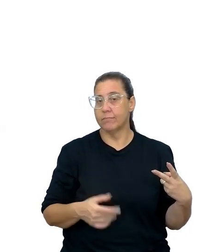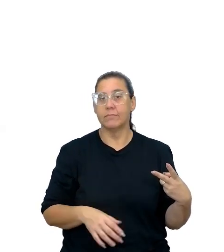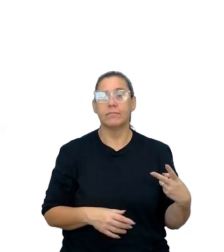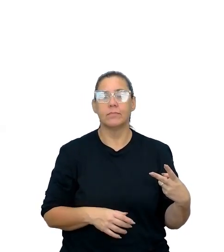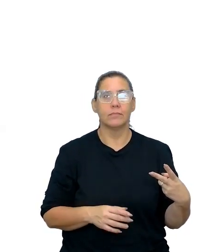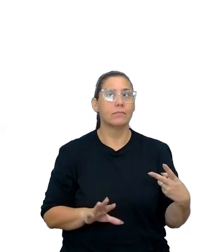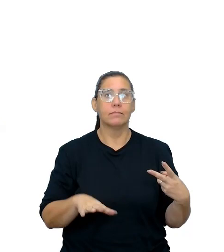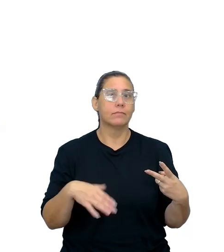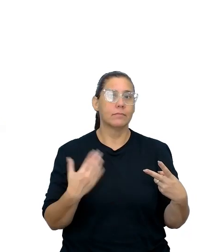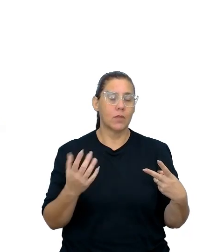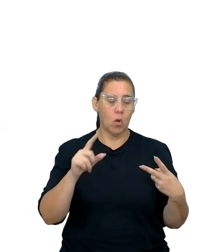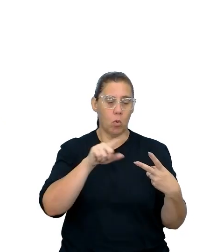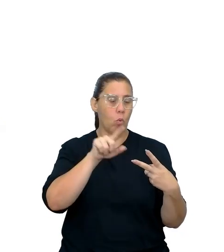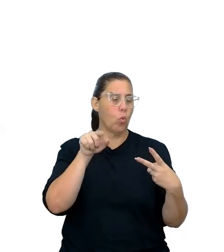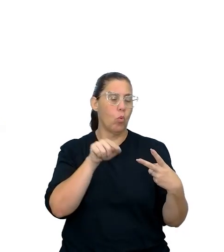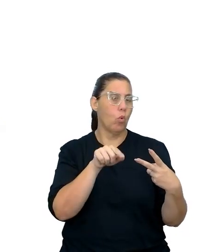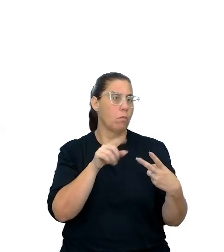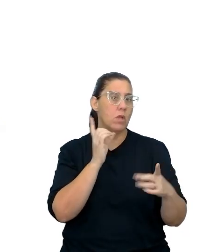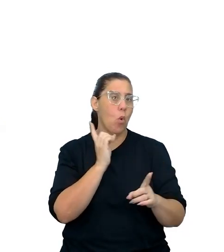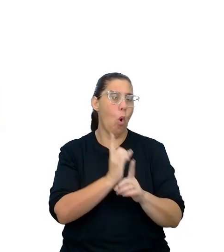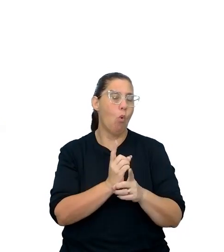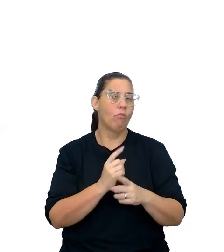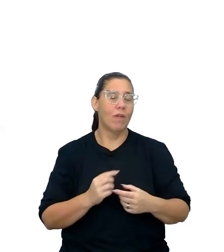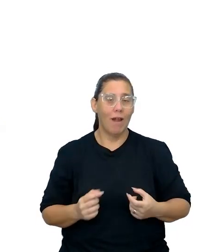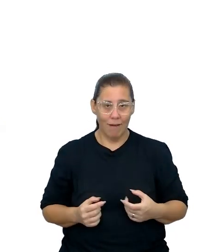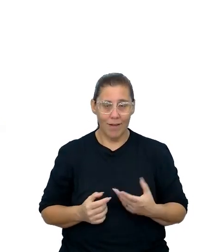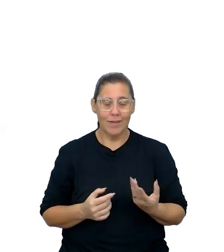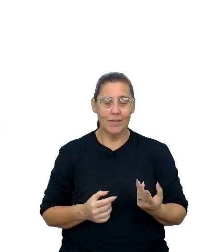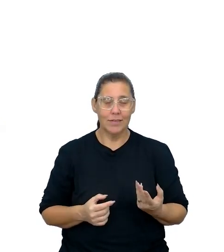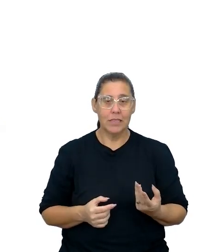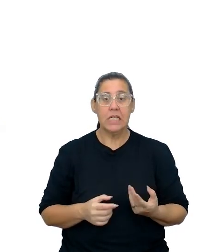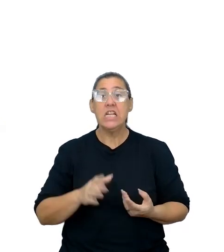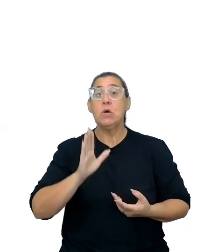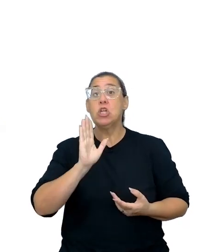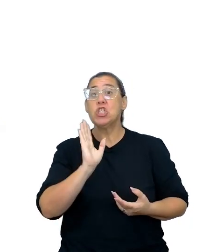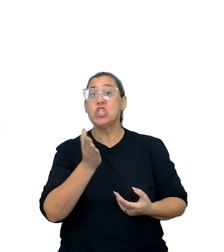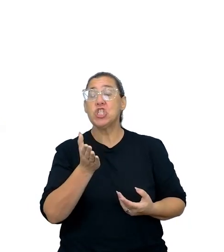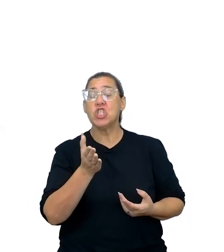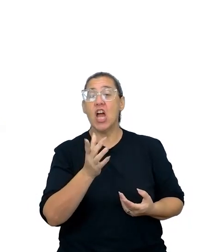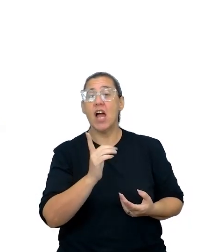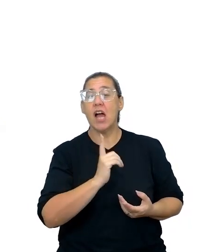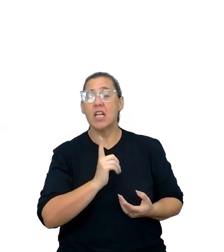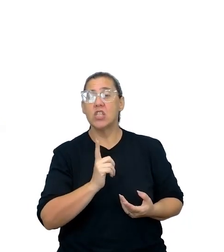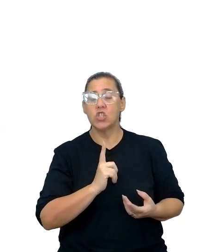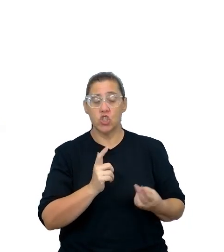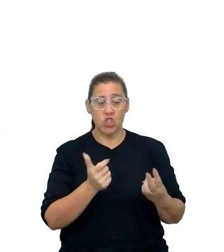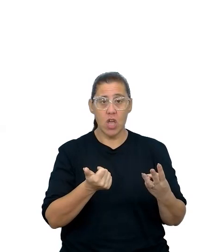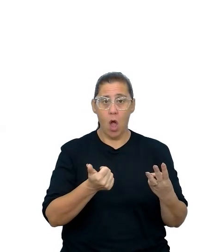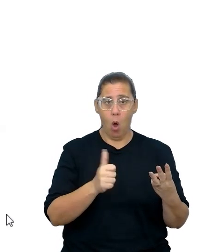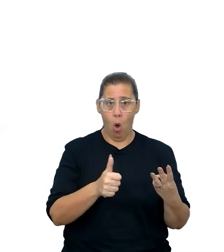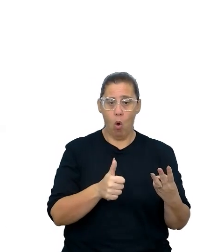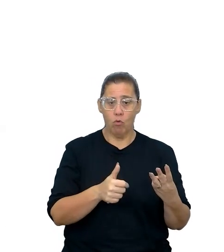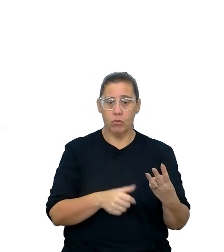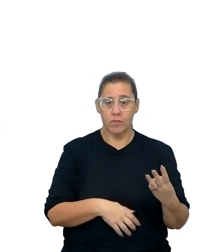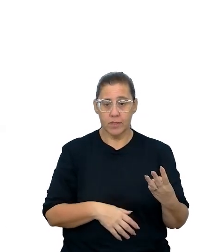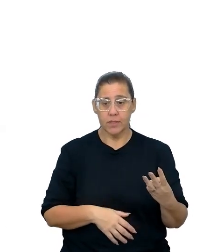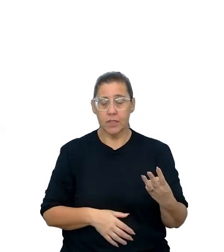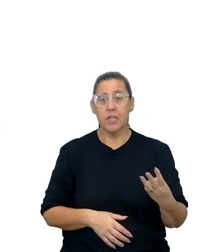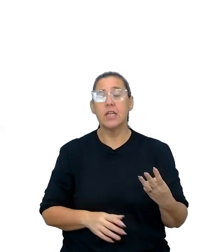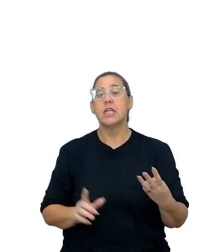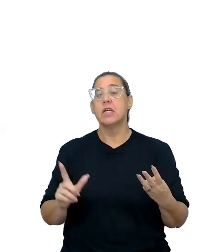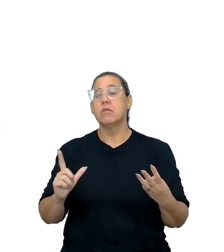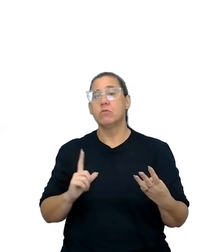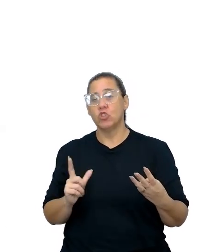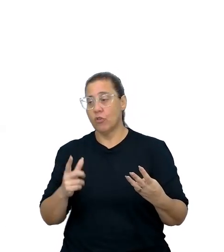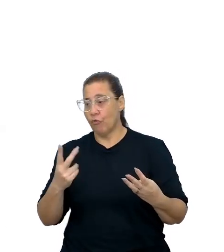Então, é isso que eu preciso descobrir. Sendo que ele, né, terminando o jogo com